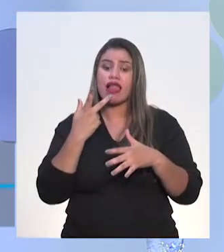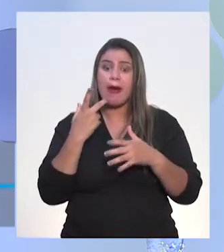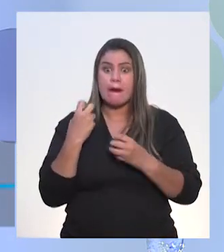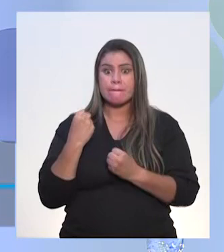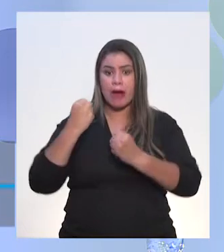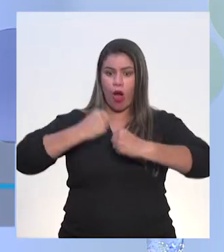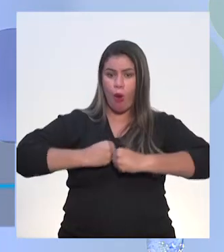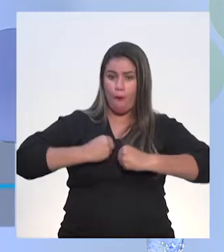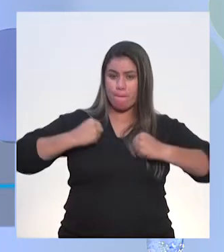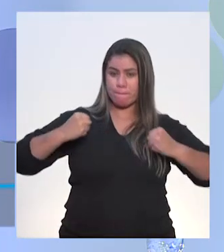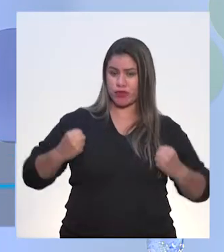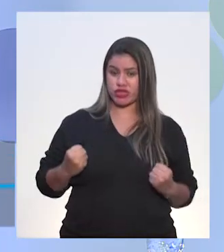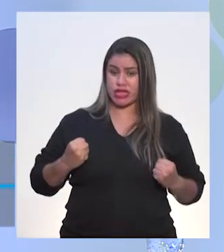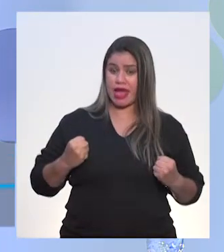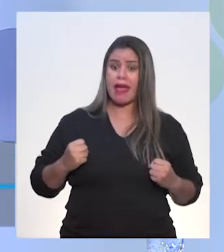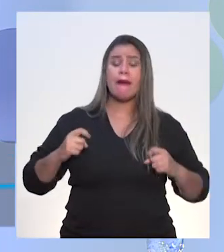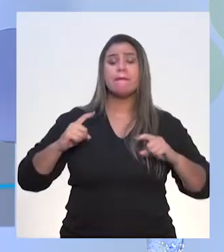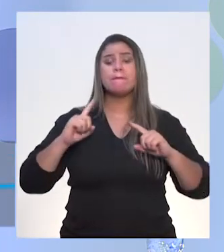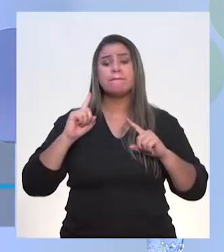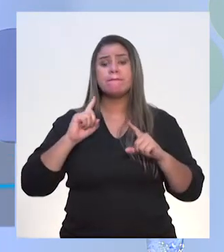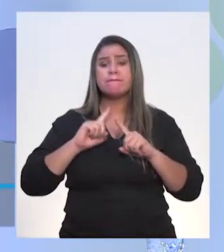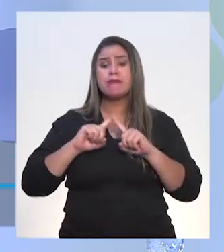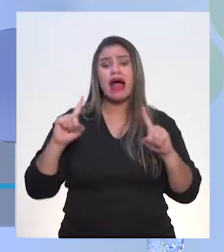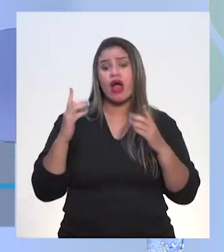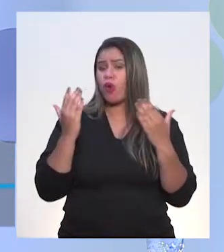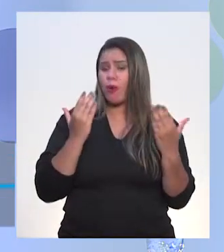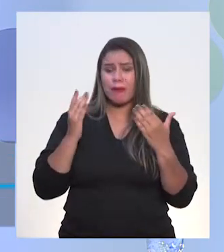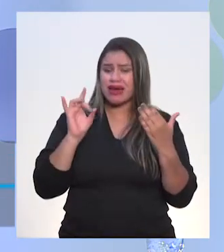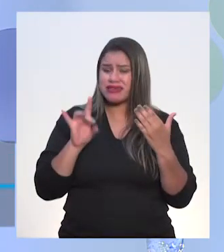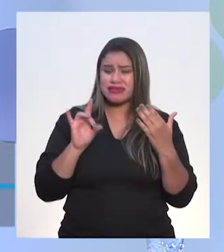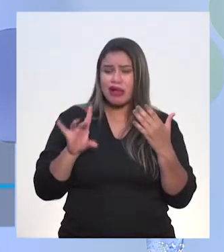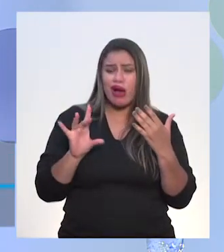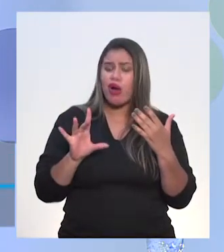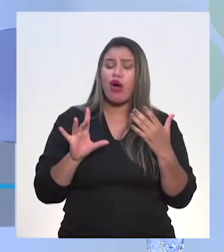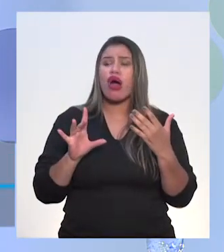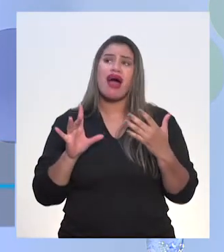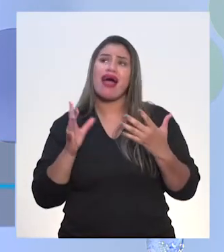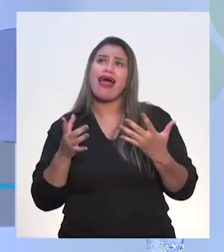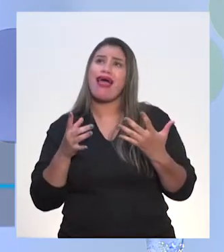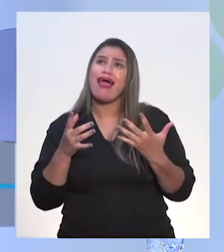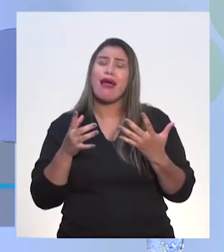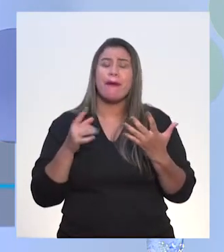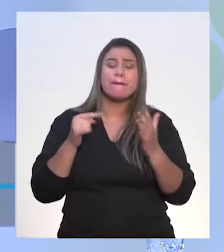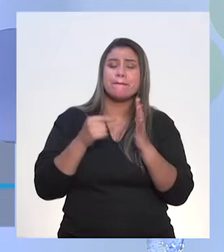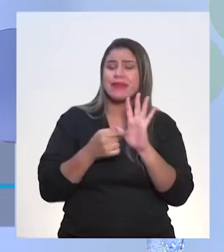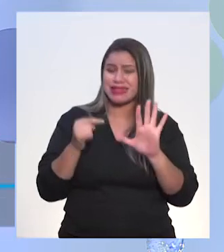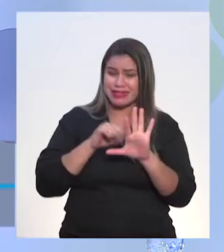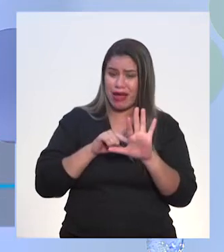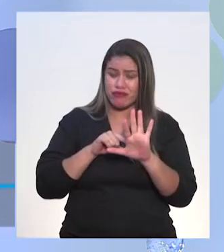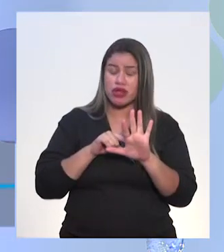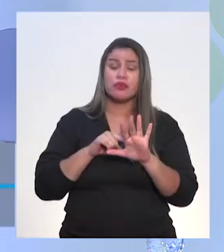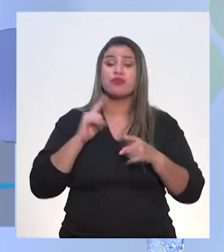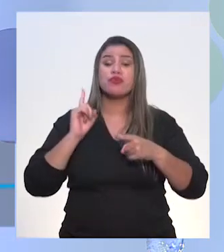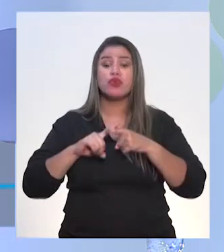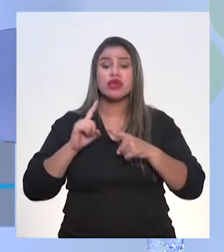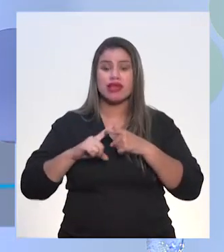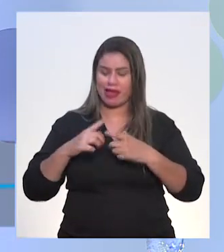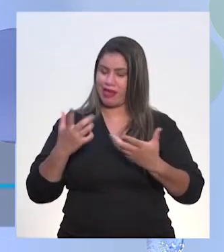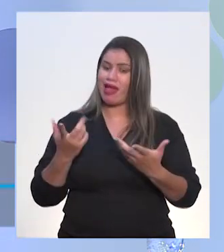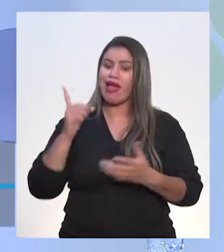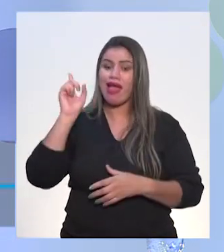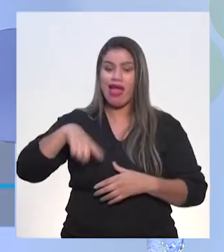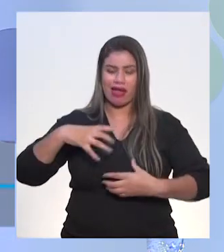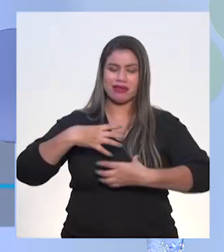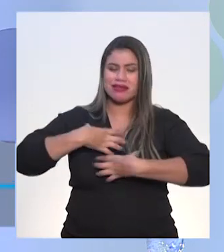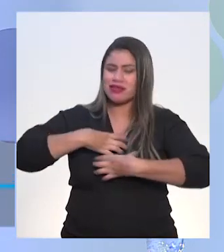a gente se refere as nossas qualidades aos nossos valores né Ninguém é igual a ninguém e eu garanto que cada um